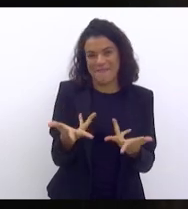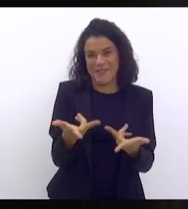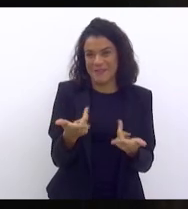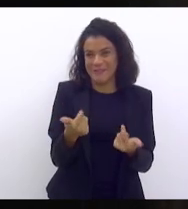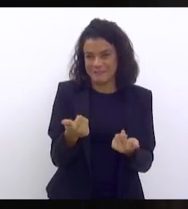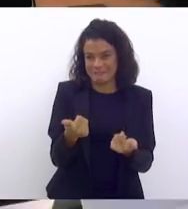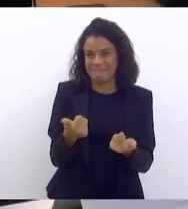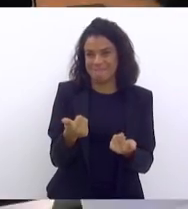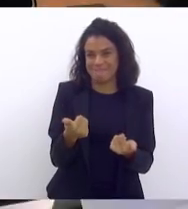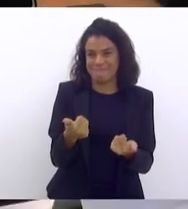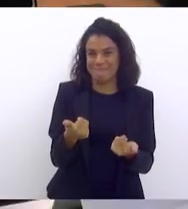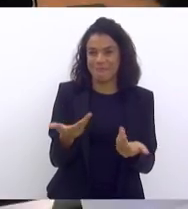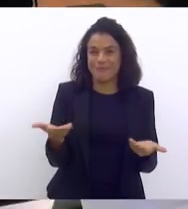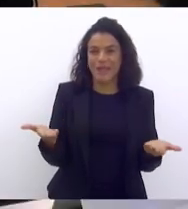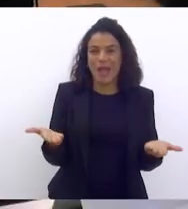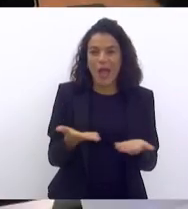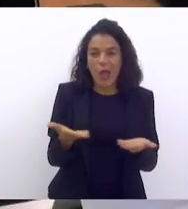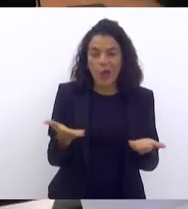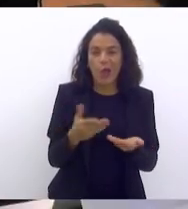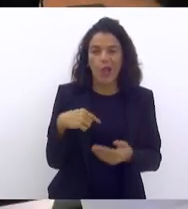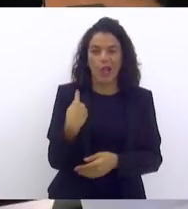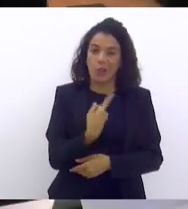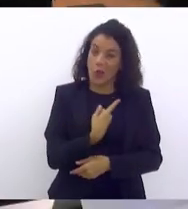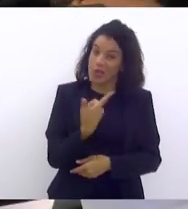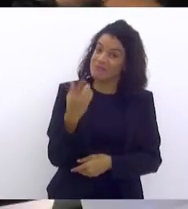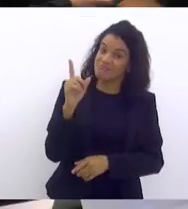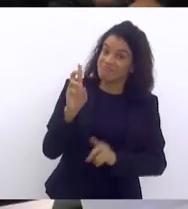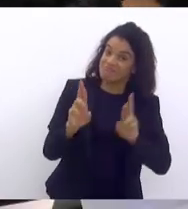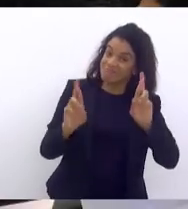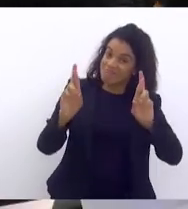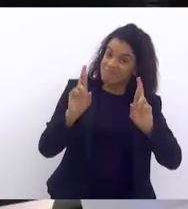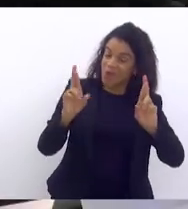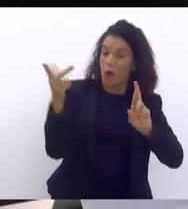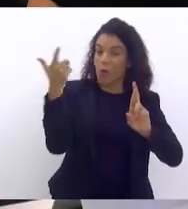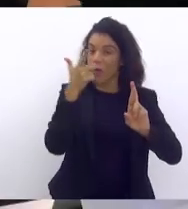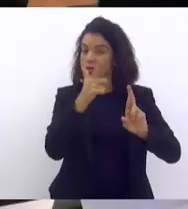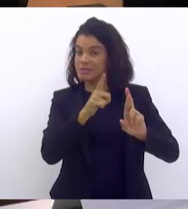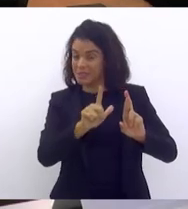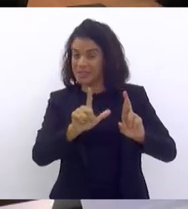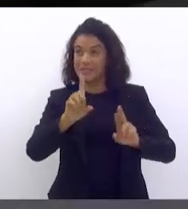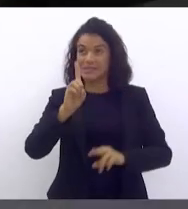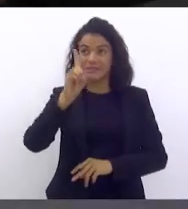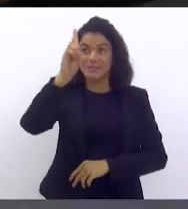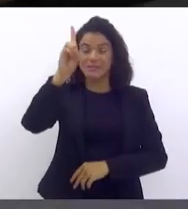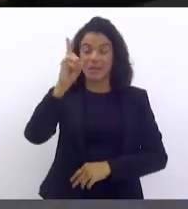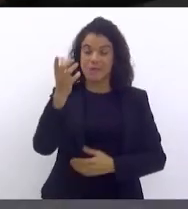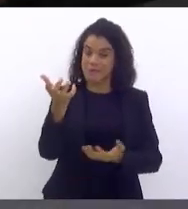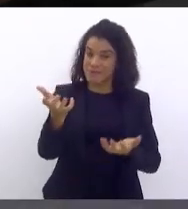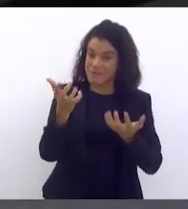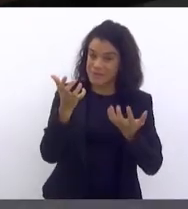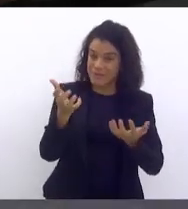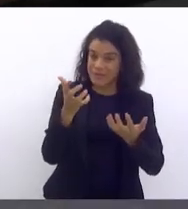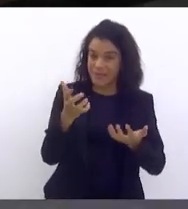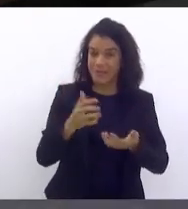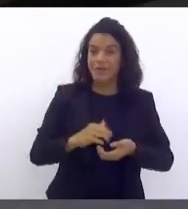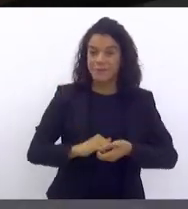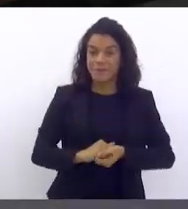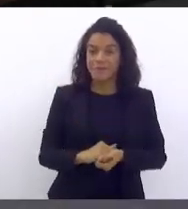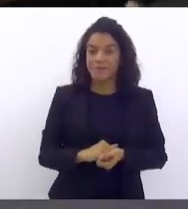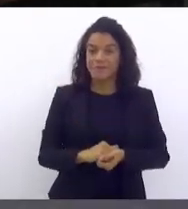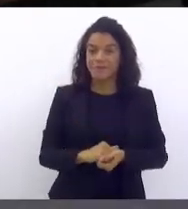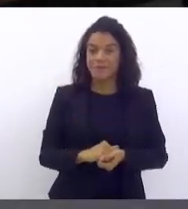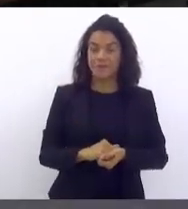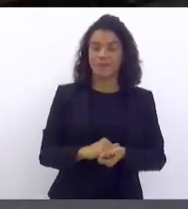que agora nós devemos conseguir alguma coisa, tá? Se Deus quiser, isso.